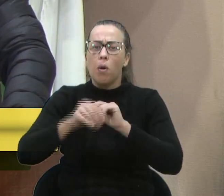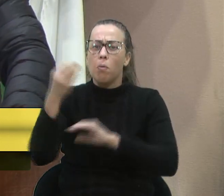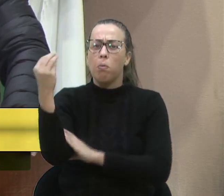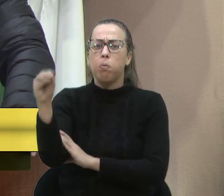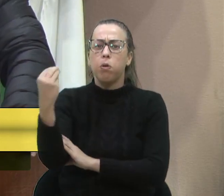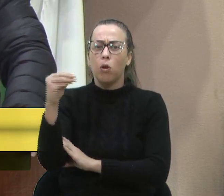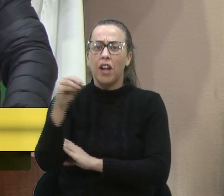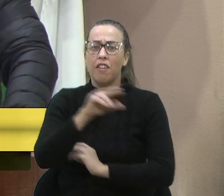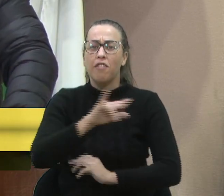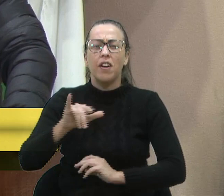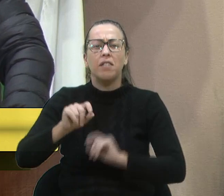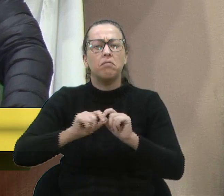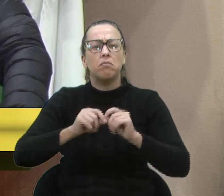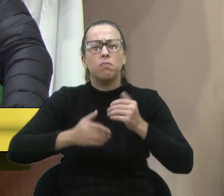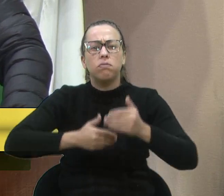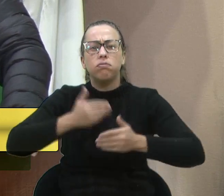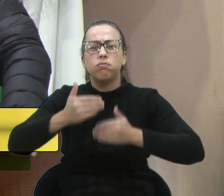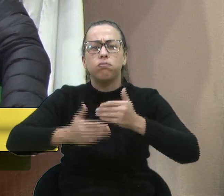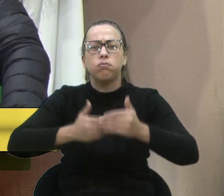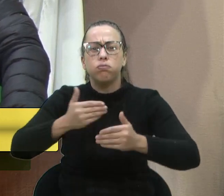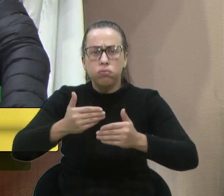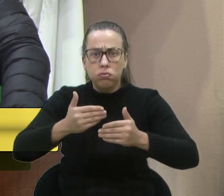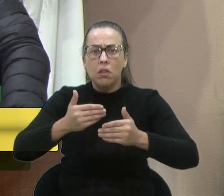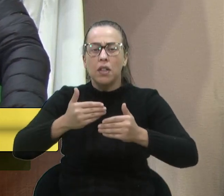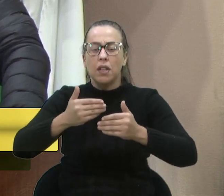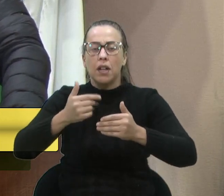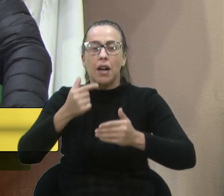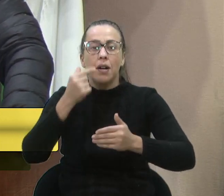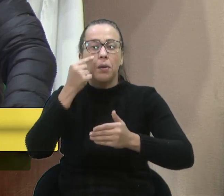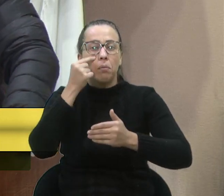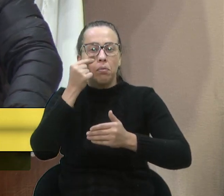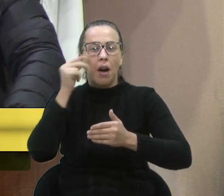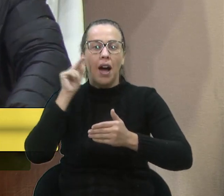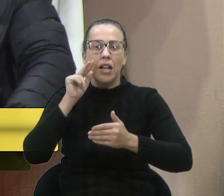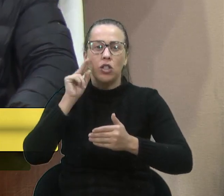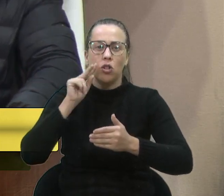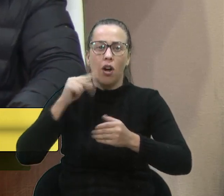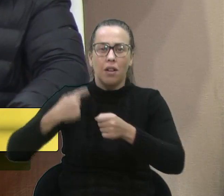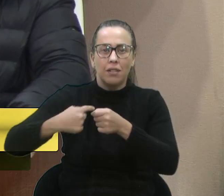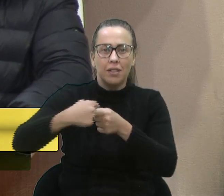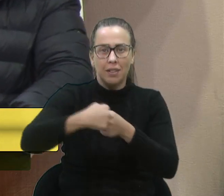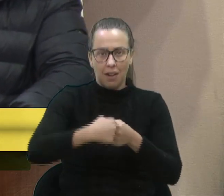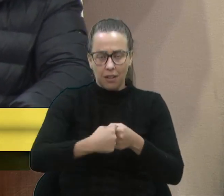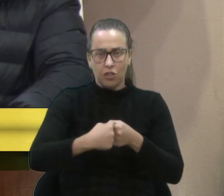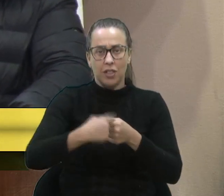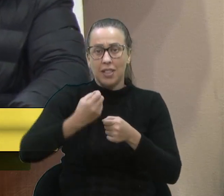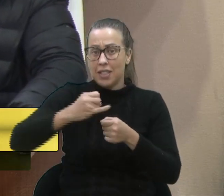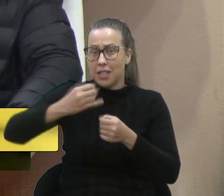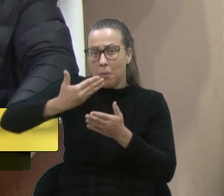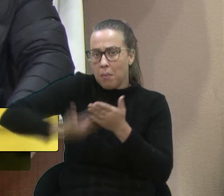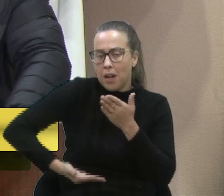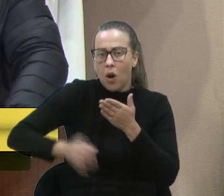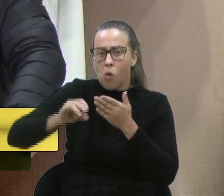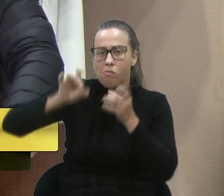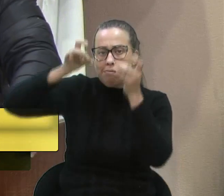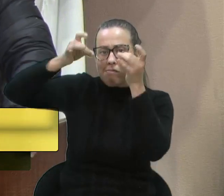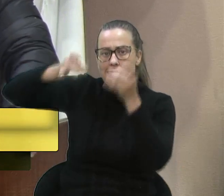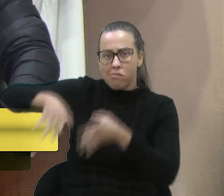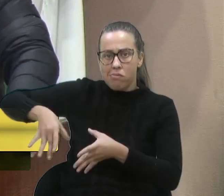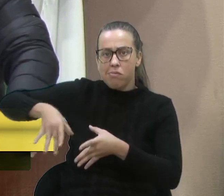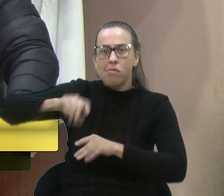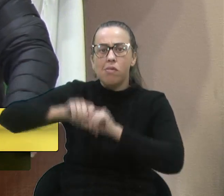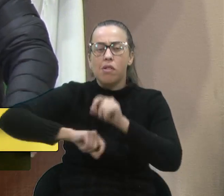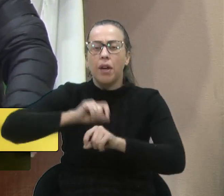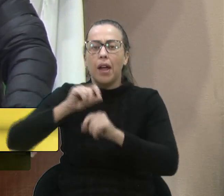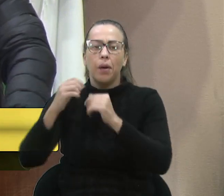vem lidando com a preservação histórica da cidade, sem perder e sem abandonar a questão